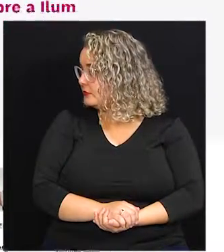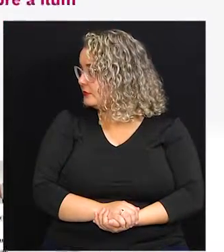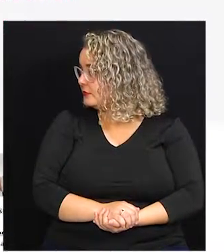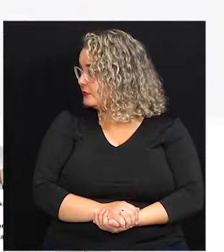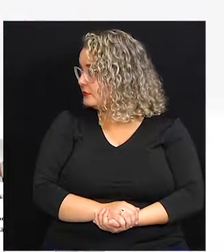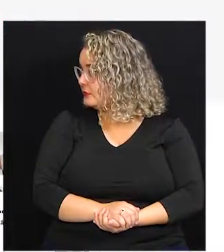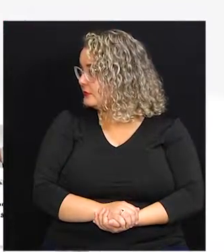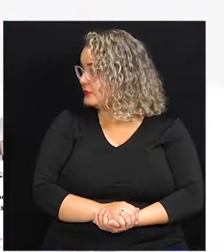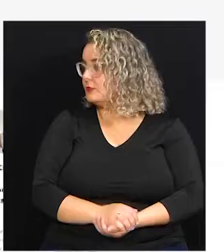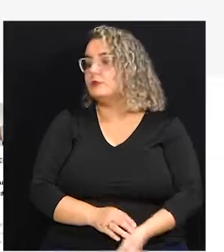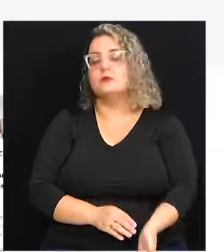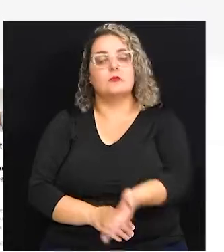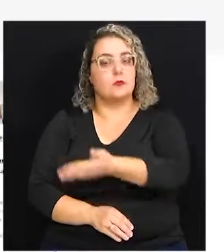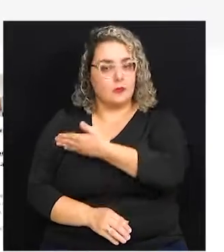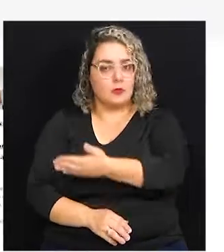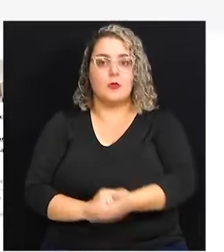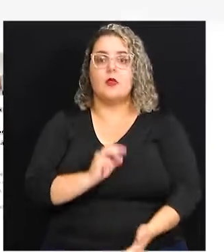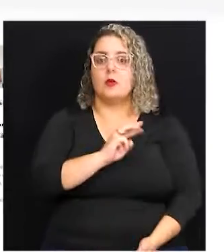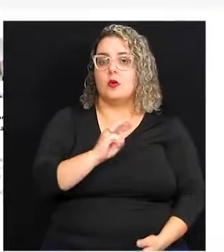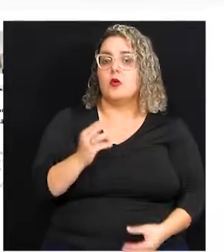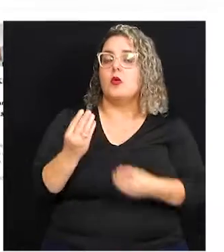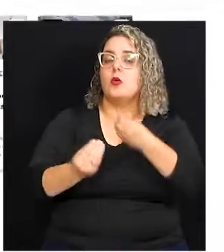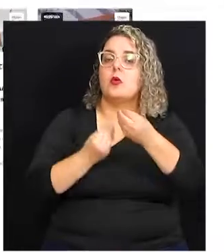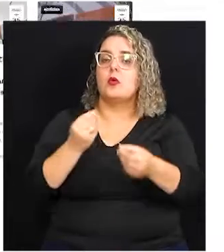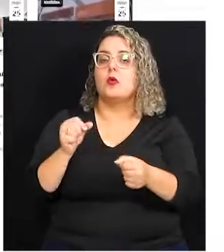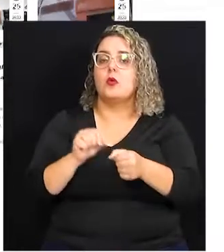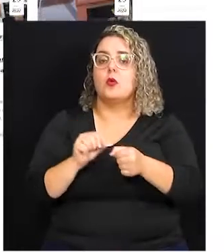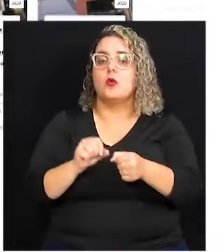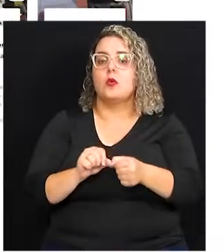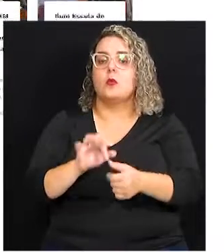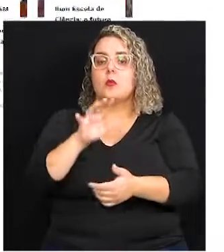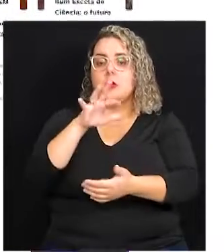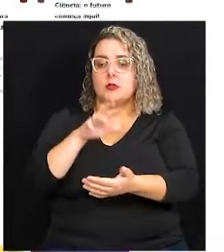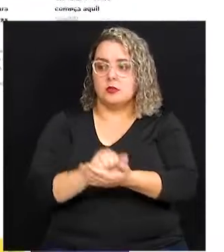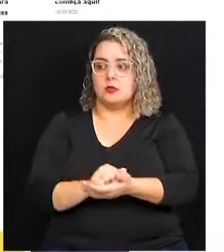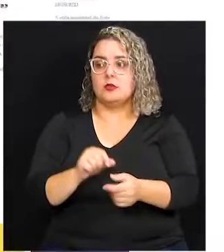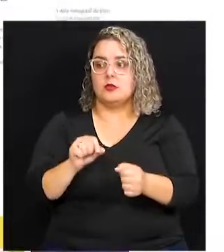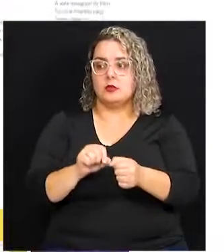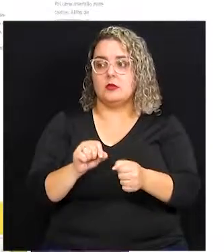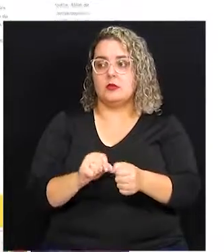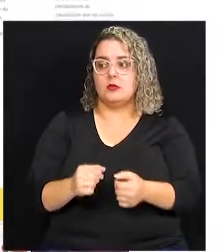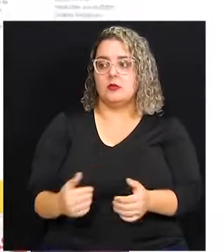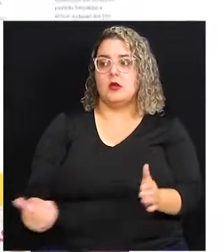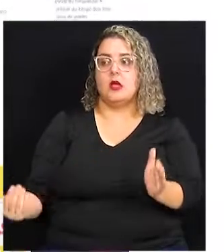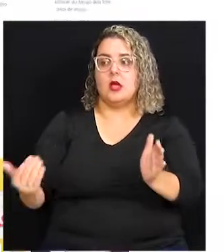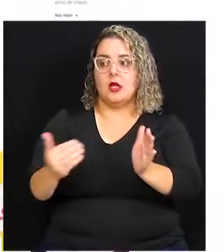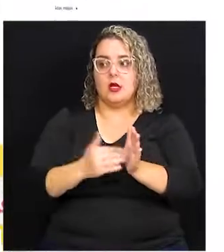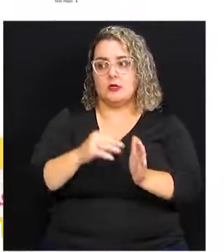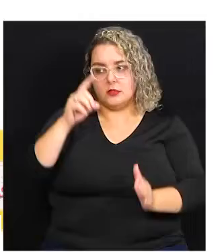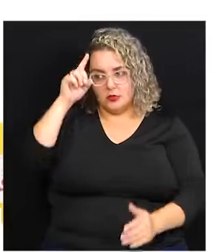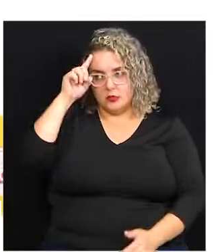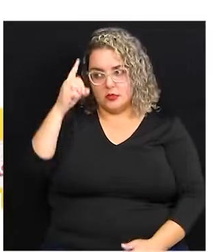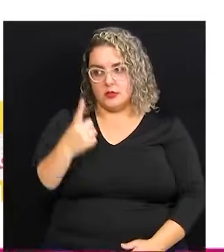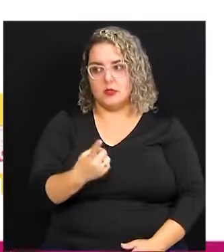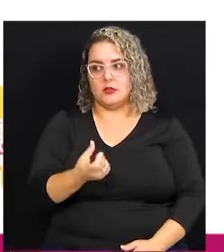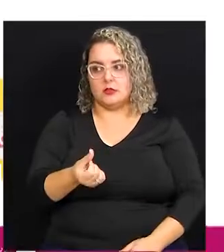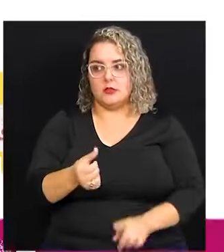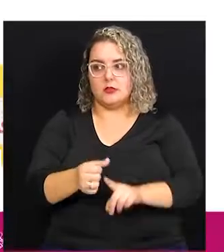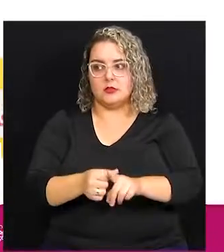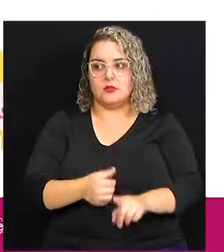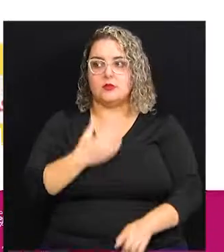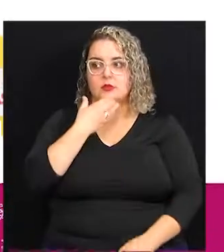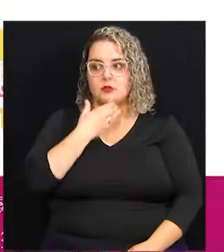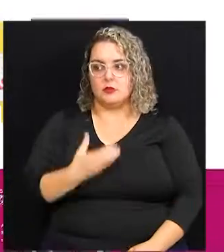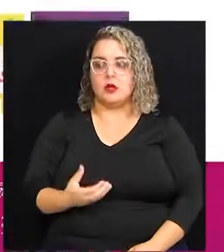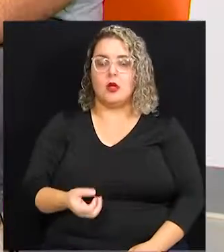ilum.cnepem.br. Nesse site, vocês podem ver lá como é que as inscrições serão feitas. E ela vai até 16 de dezembro.